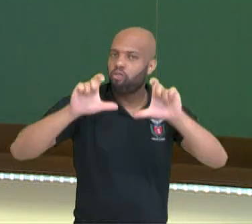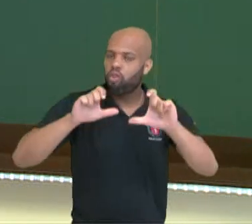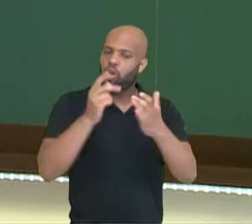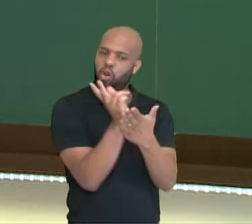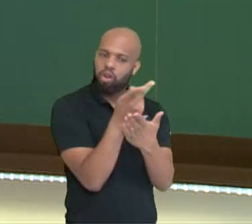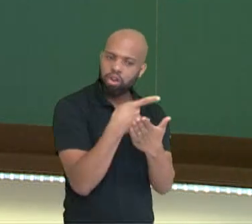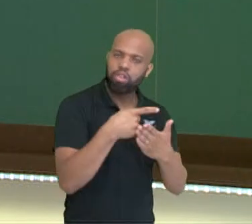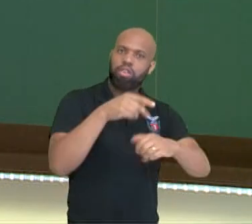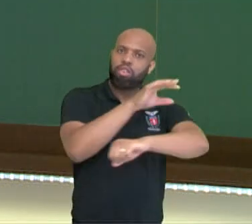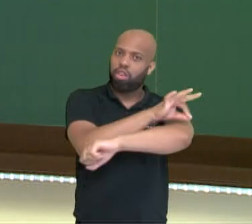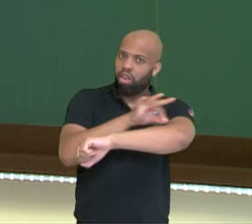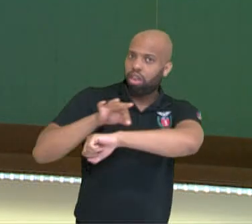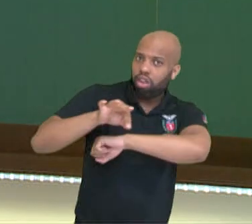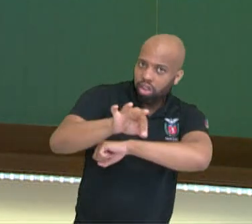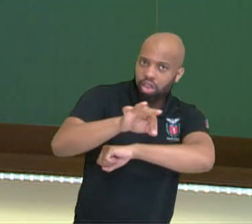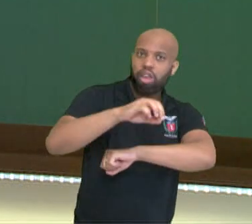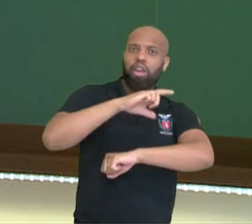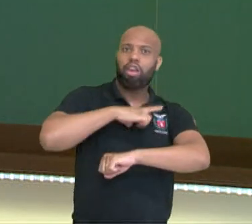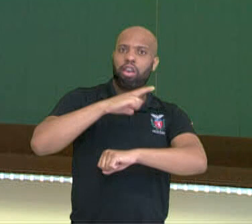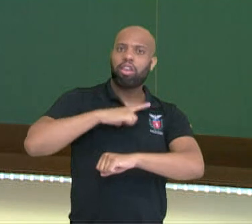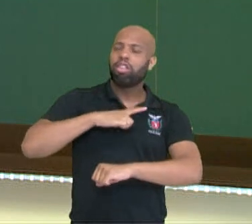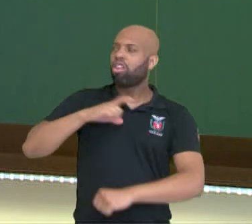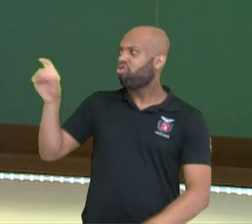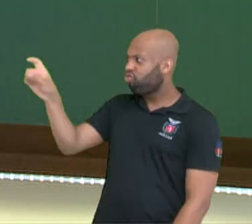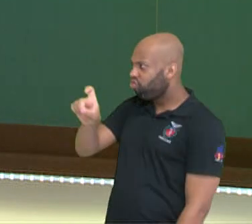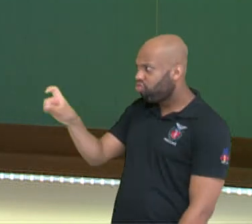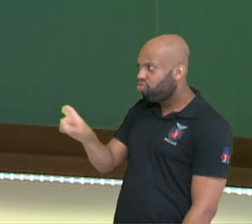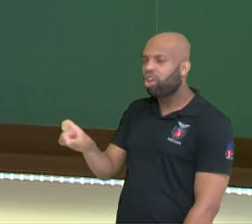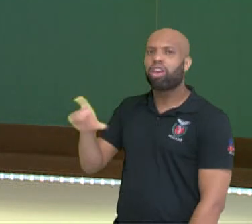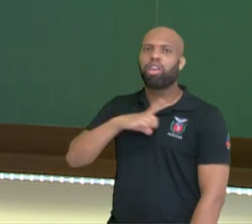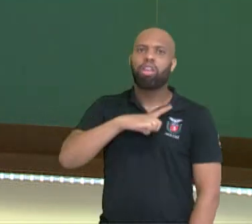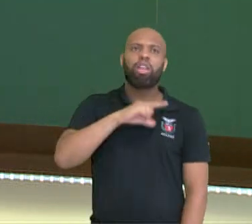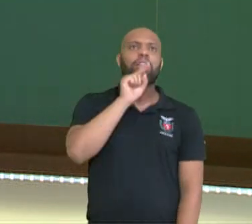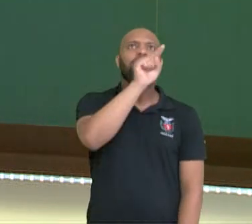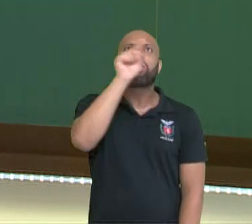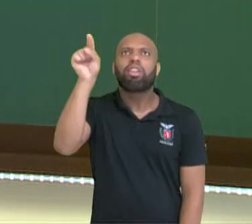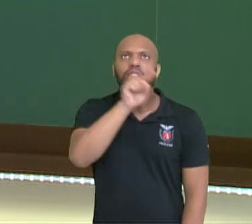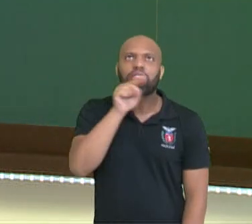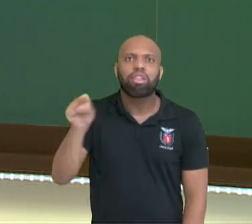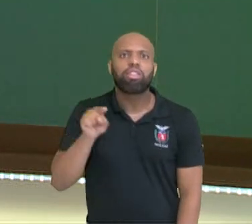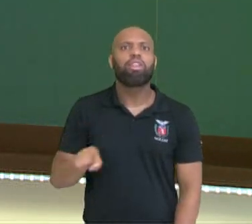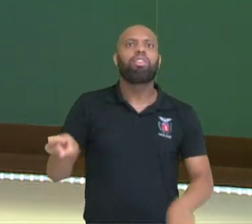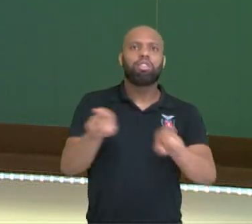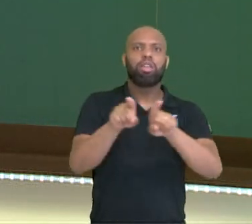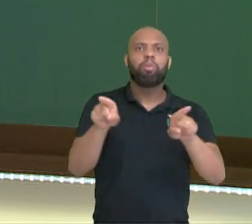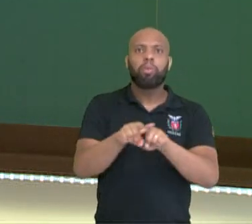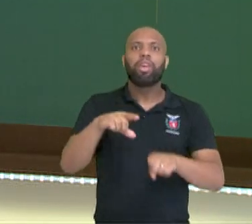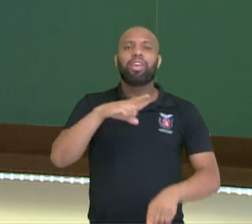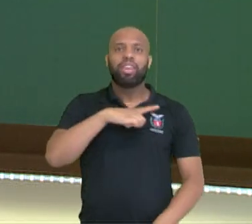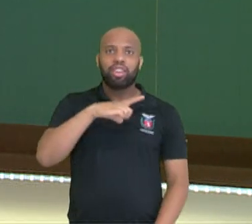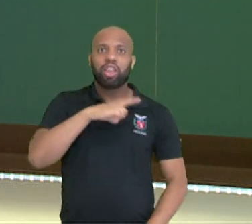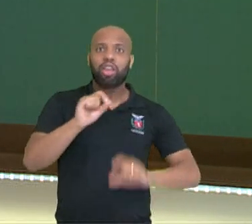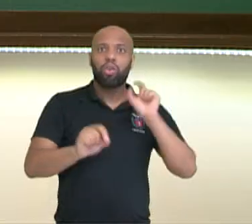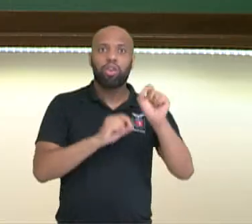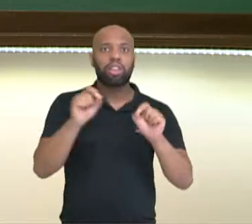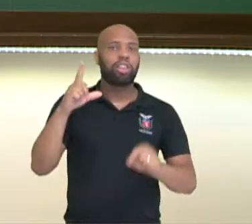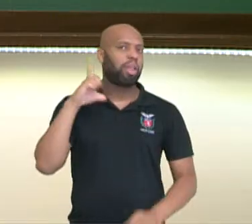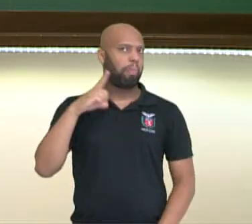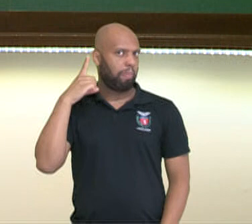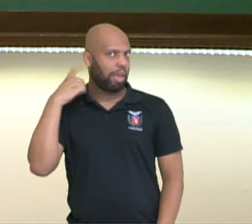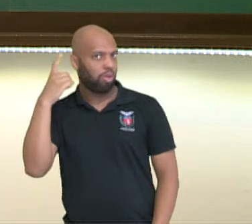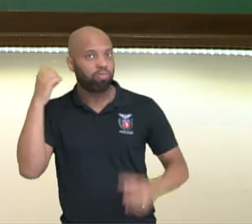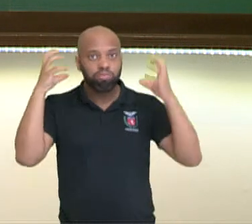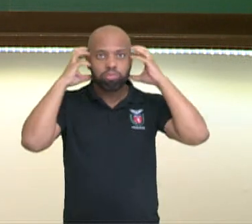desenho, arquitetura, gravura, grafite, pontilhismo, escultura, audiovisual, também é uma artes visuais, não podemos esquecer,